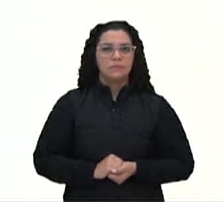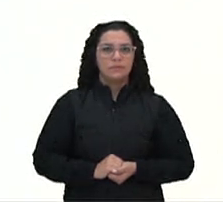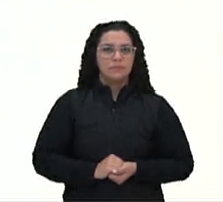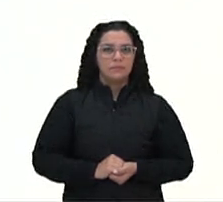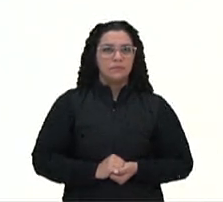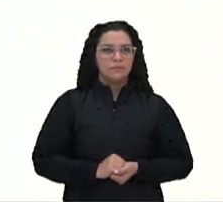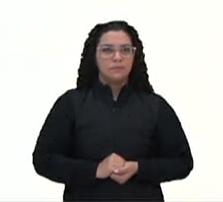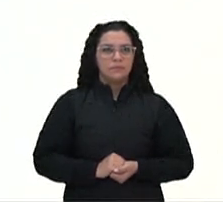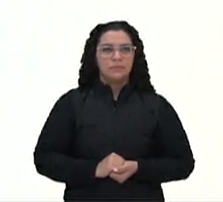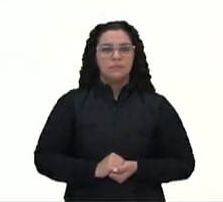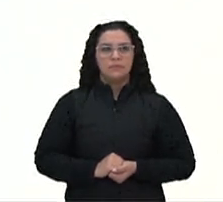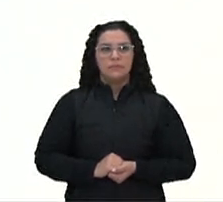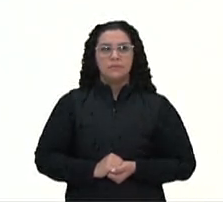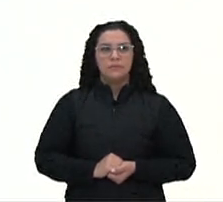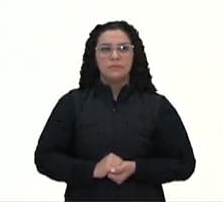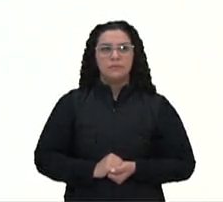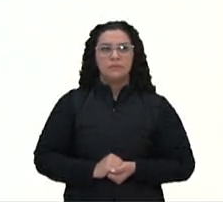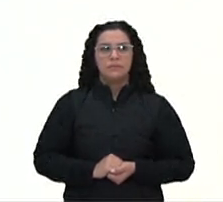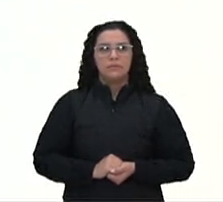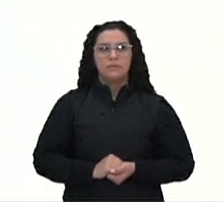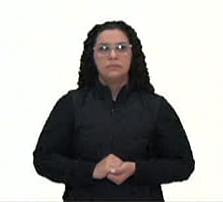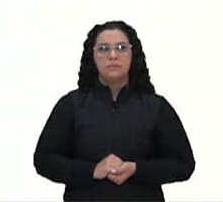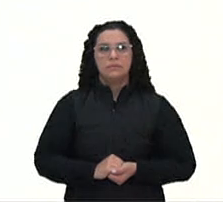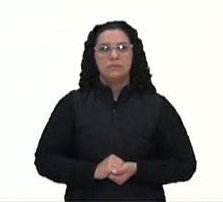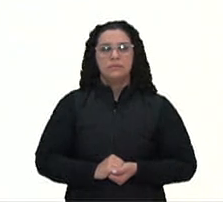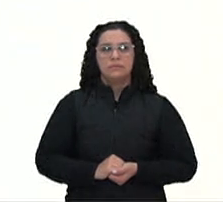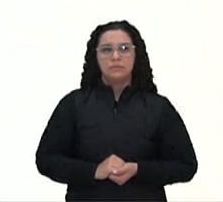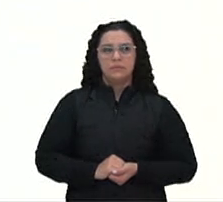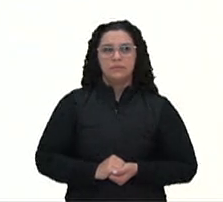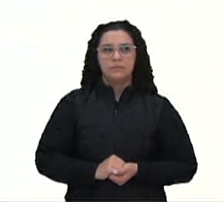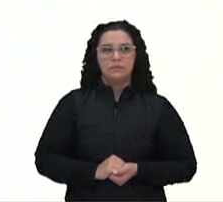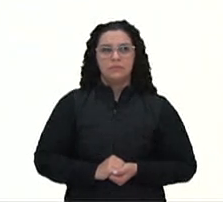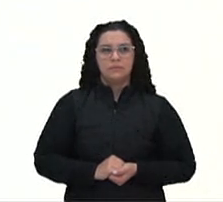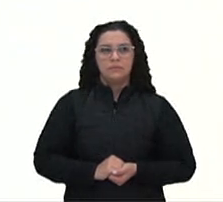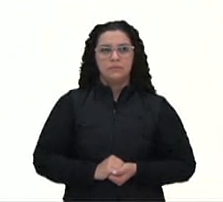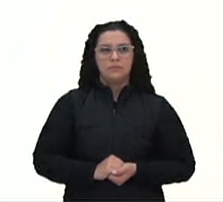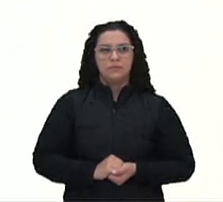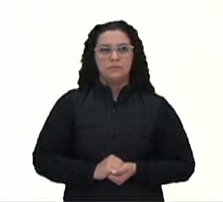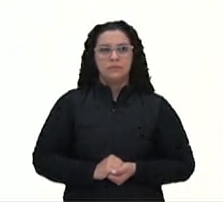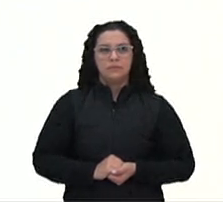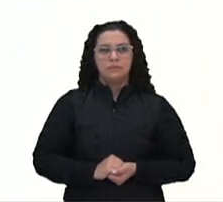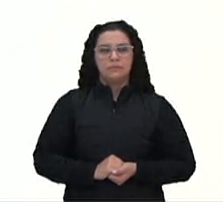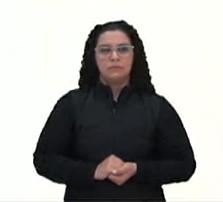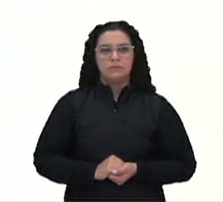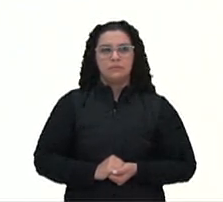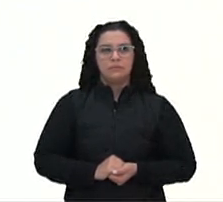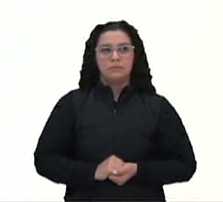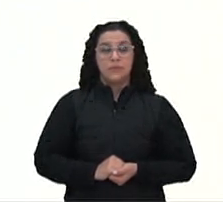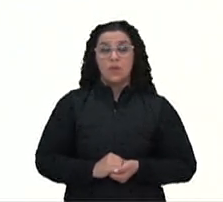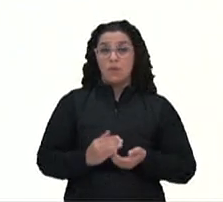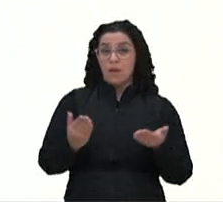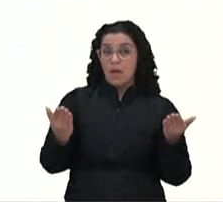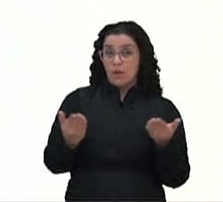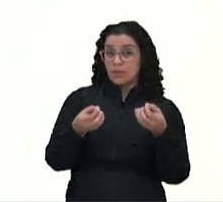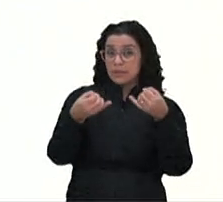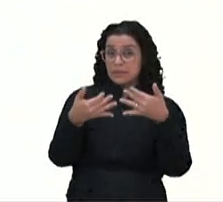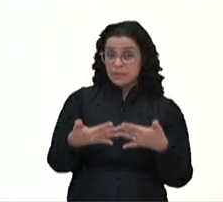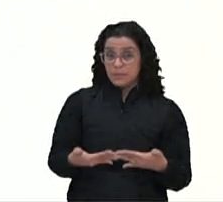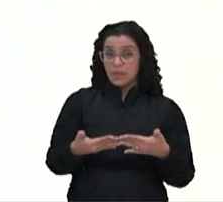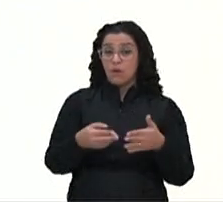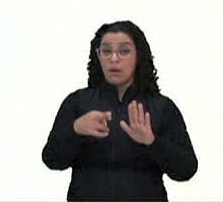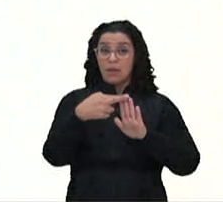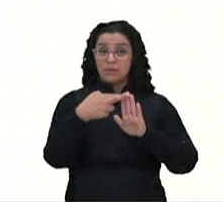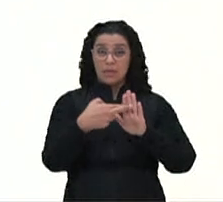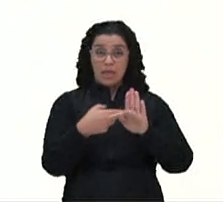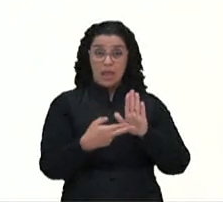that two people are supposed to be on the elephant, just like the original polo, but on horses. Então aqui fala assim, né, que uma das